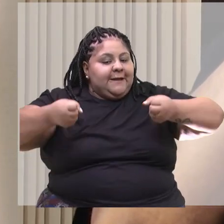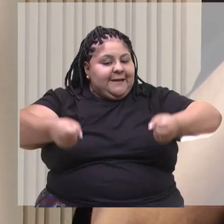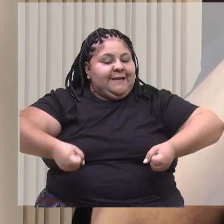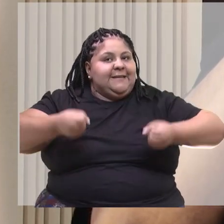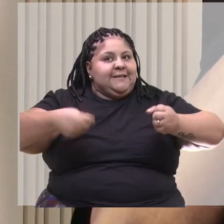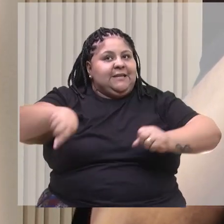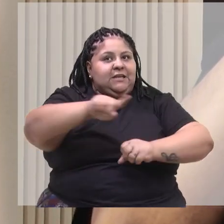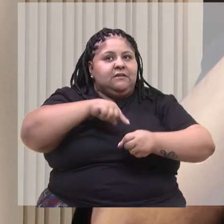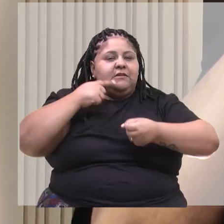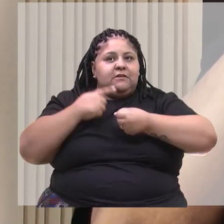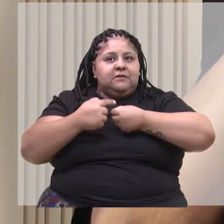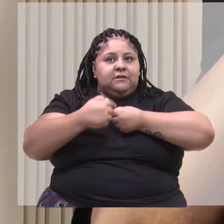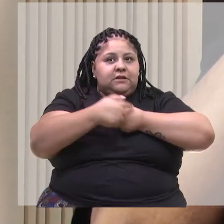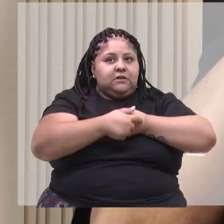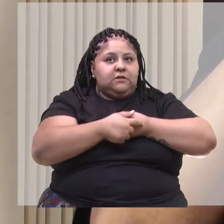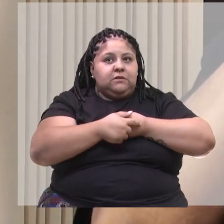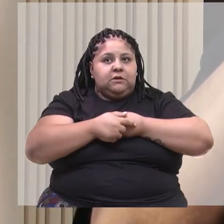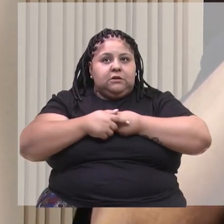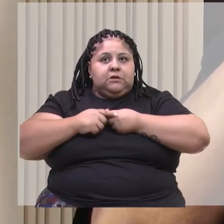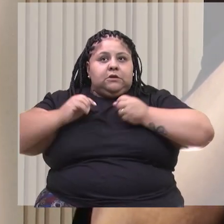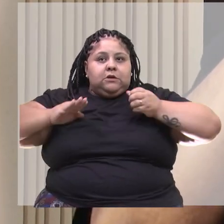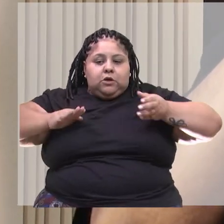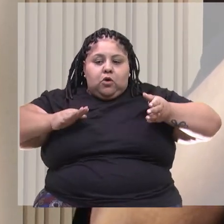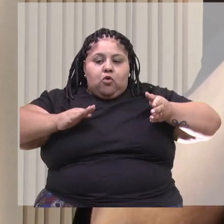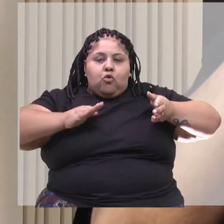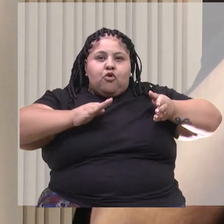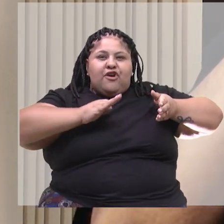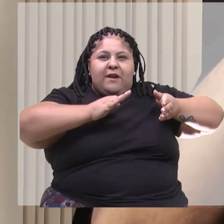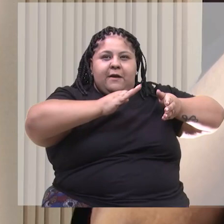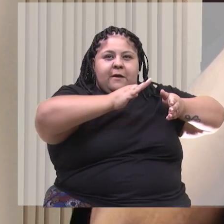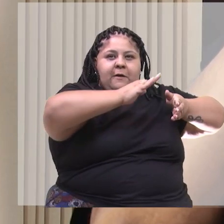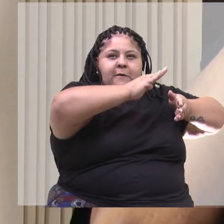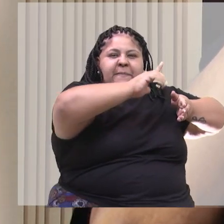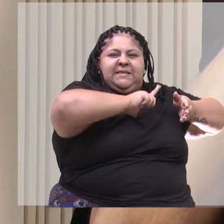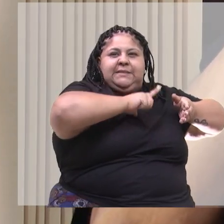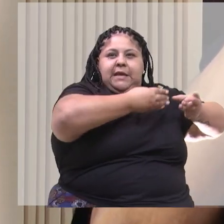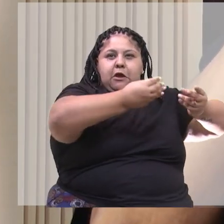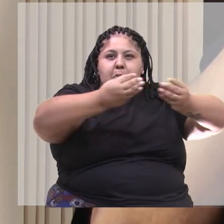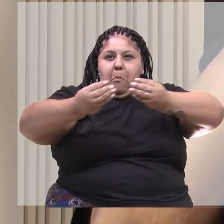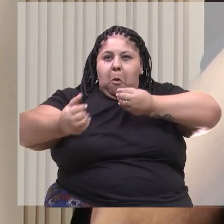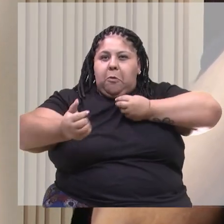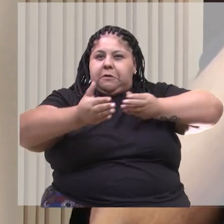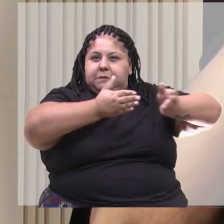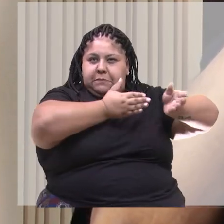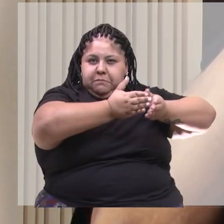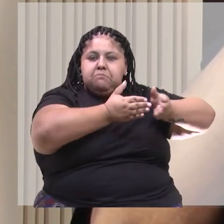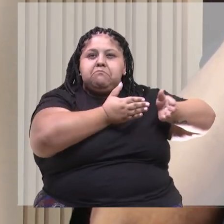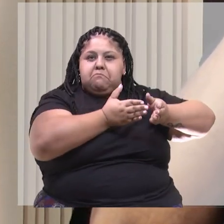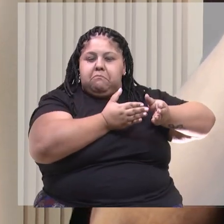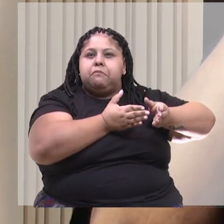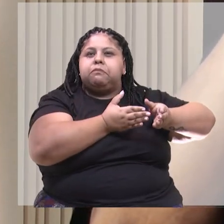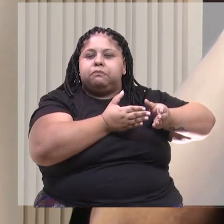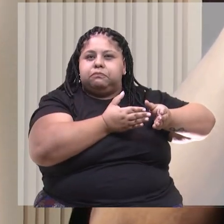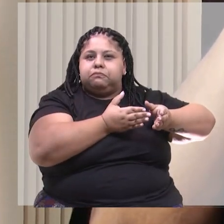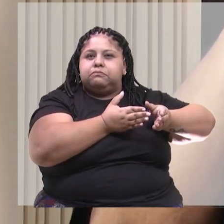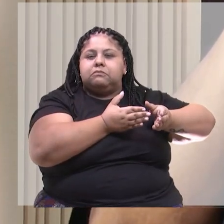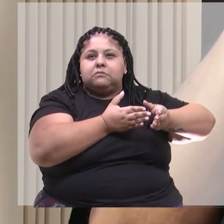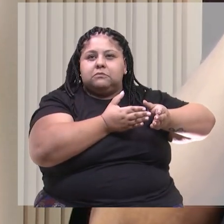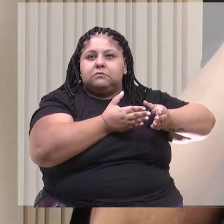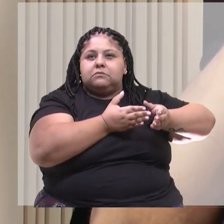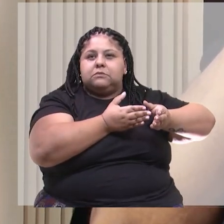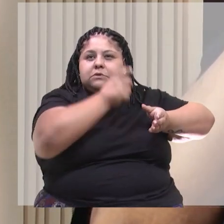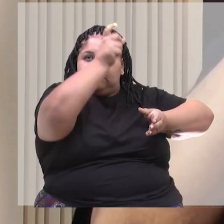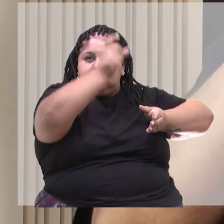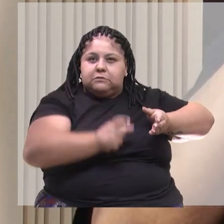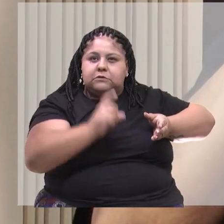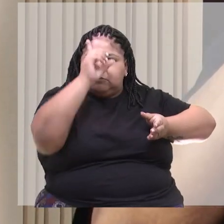bastante. A nossa cidade com rampas, tem bastante rampas acessíveis, completamente